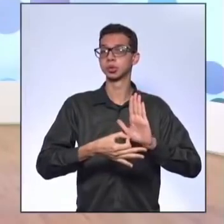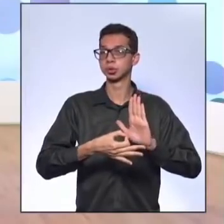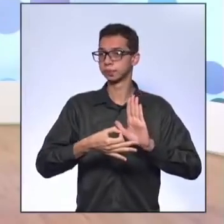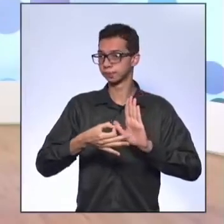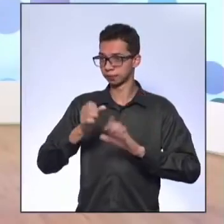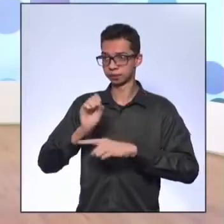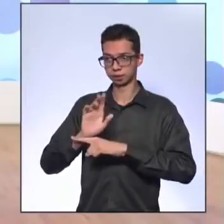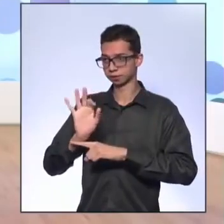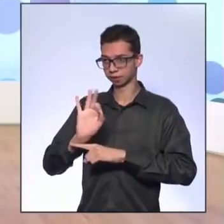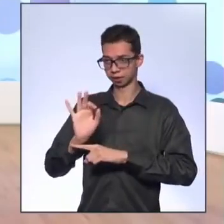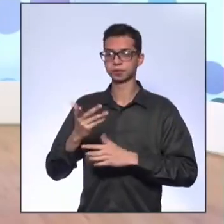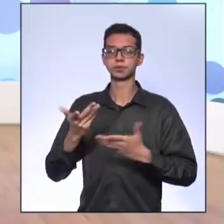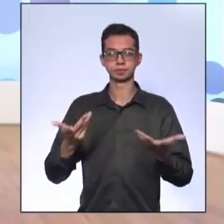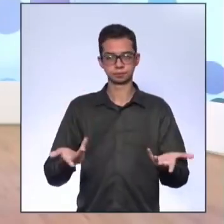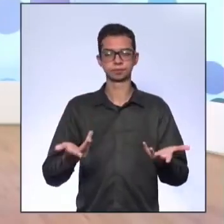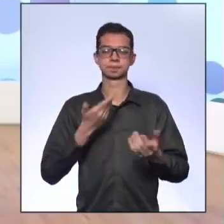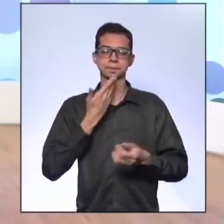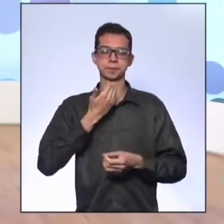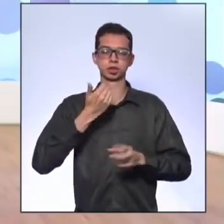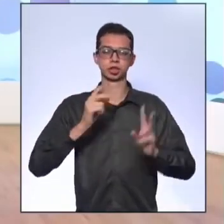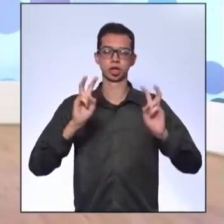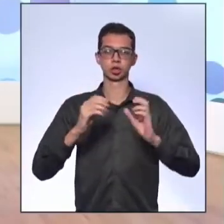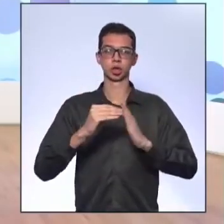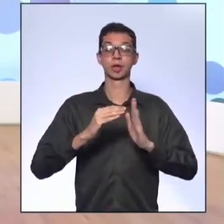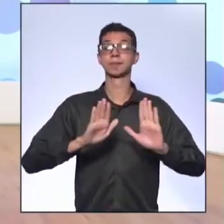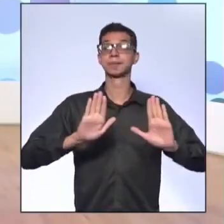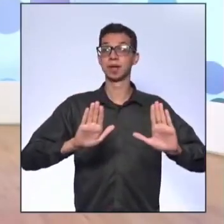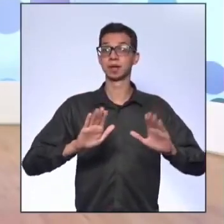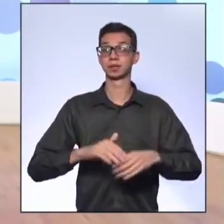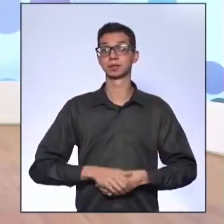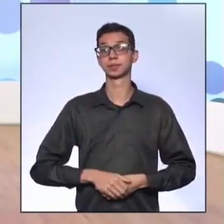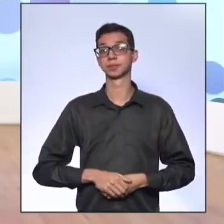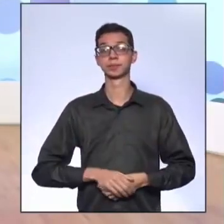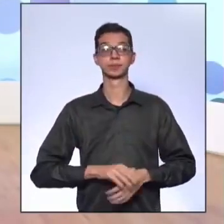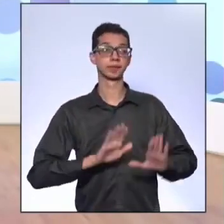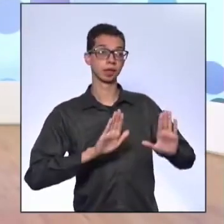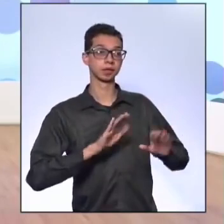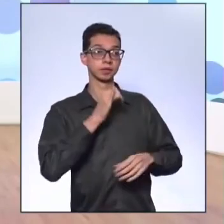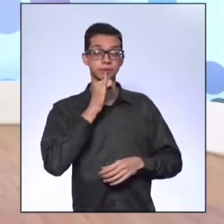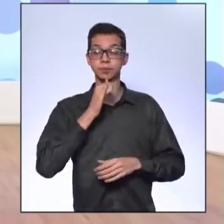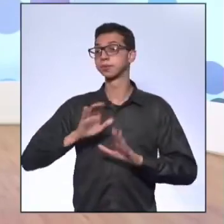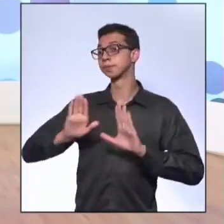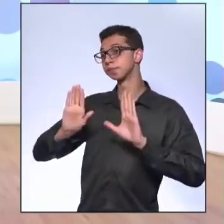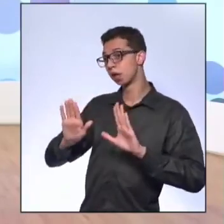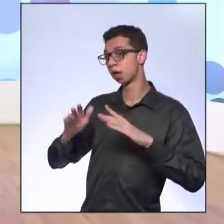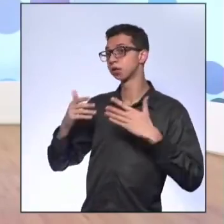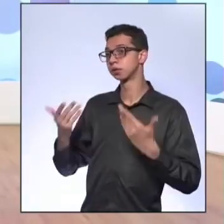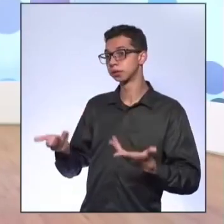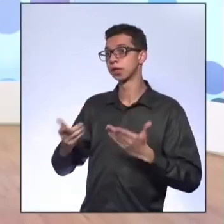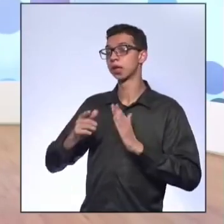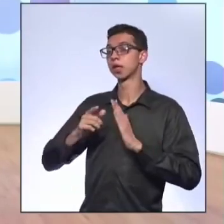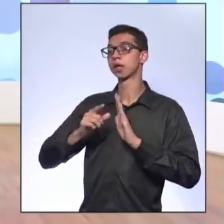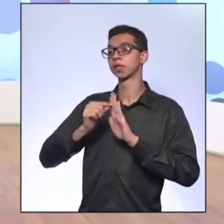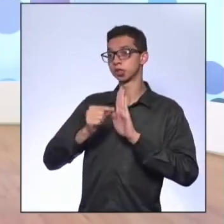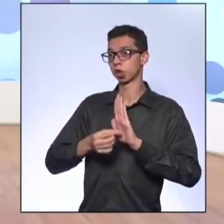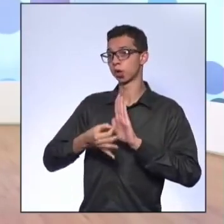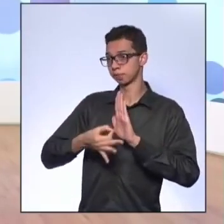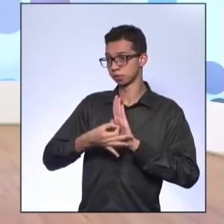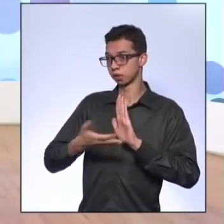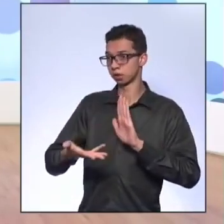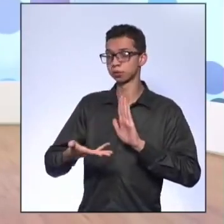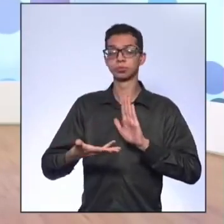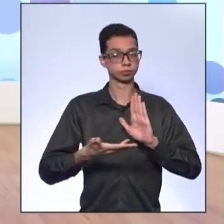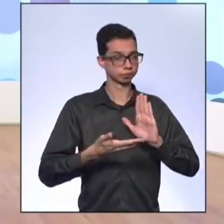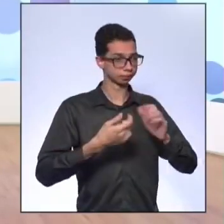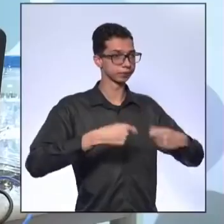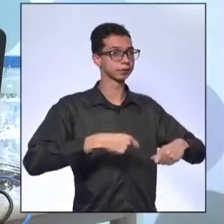Felipe. tem que colocar o título, né? Melhor colocar o título. Mas se Mas aqui, acontecer... no artigo de opinião, tem que ter. tem que ter um Tem que ter o título. título, entenderam? Tem